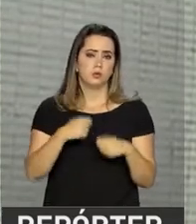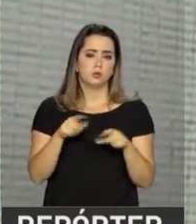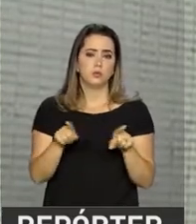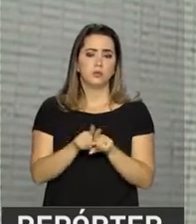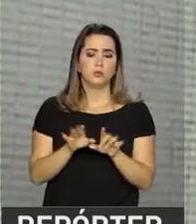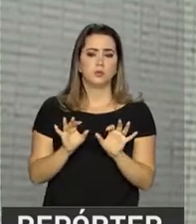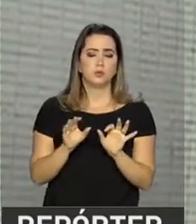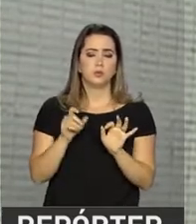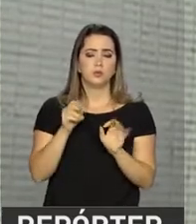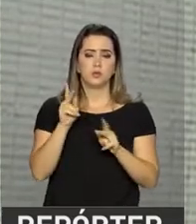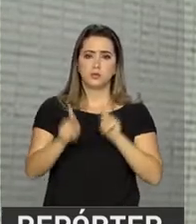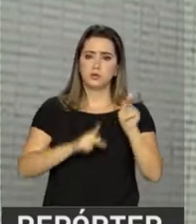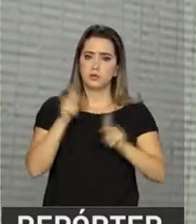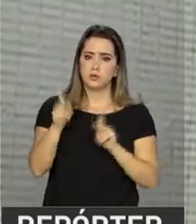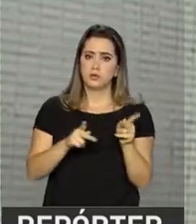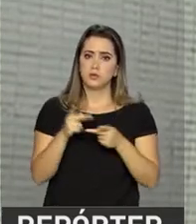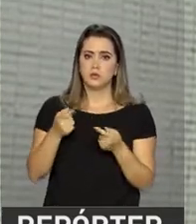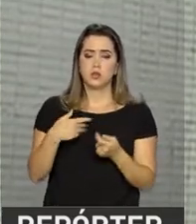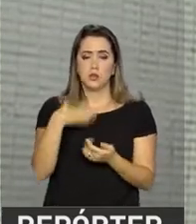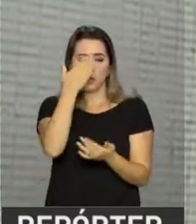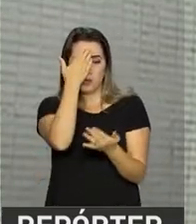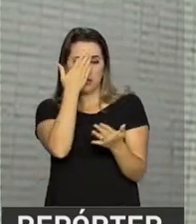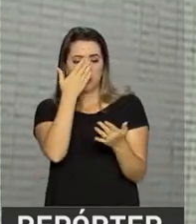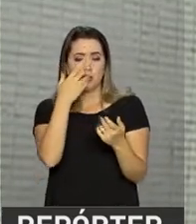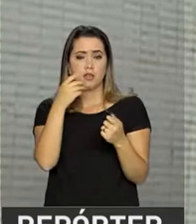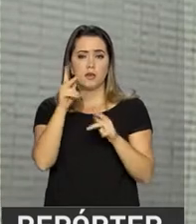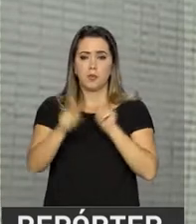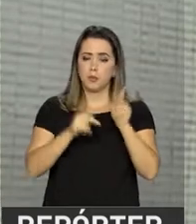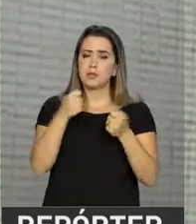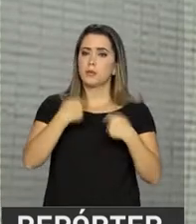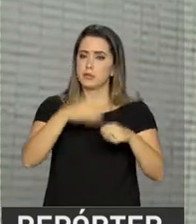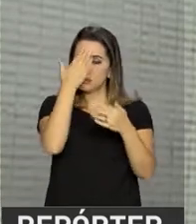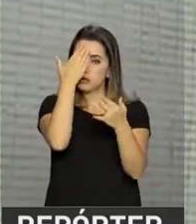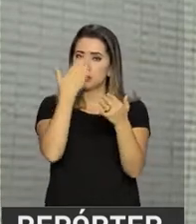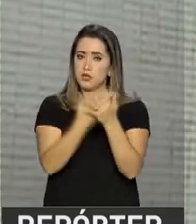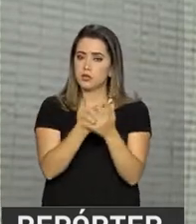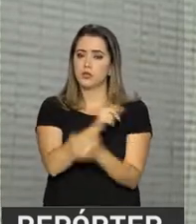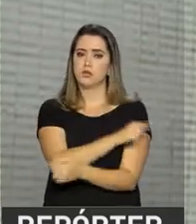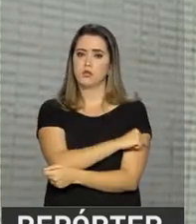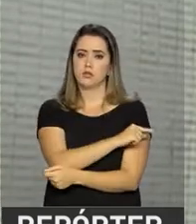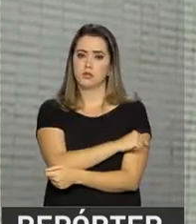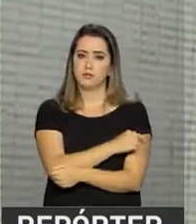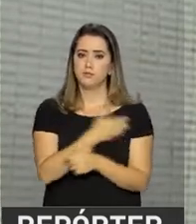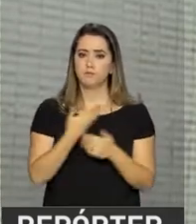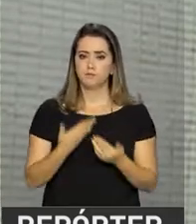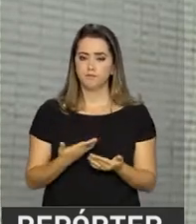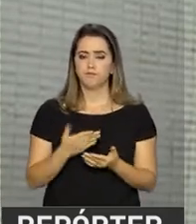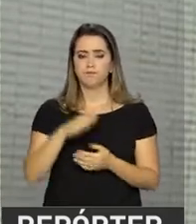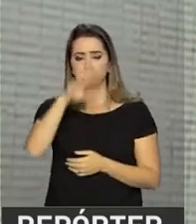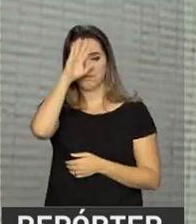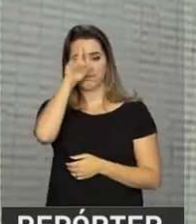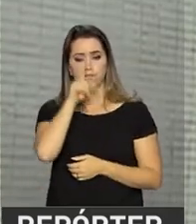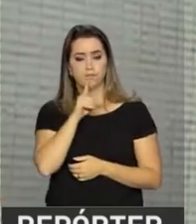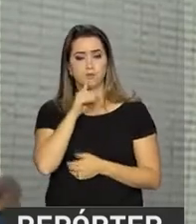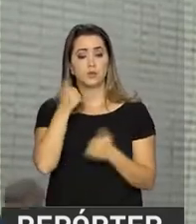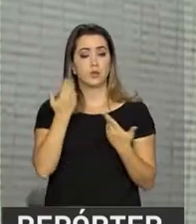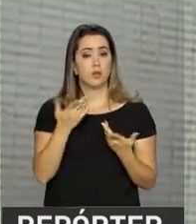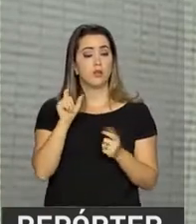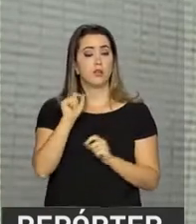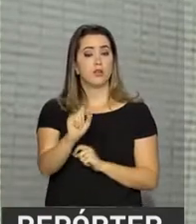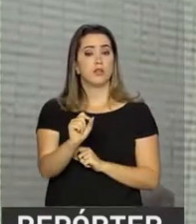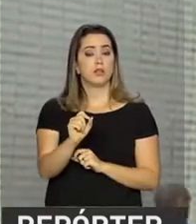da população estar descrente em relação à eficácia da vacina fracionada contra a febre amarela que